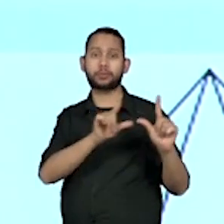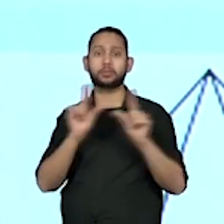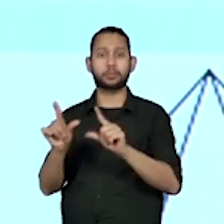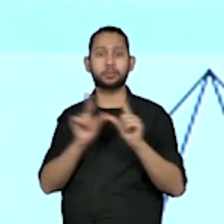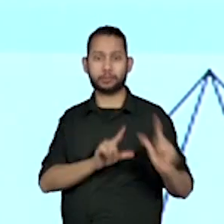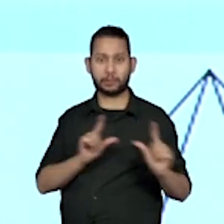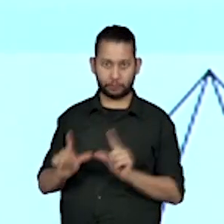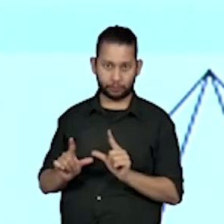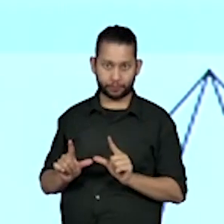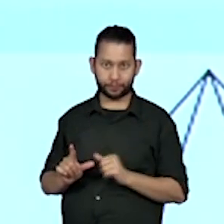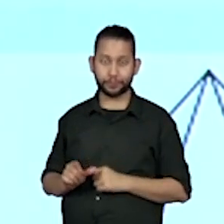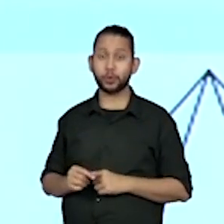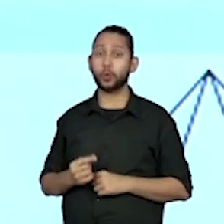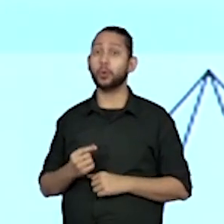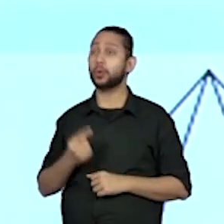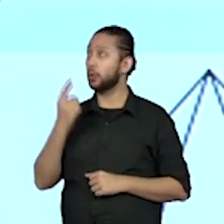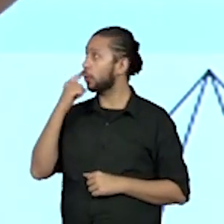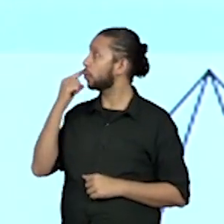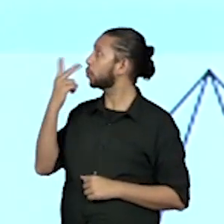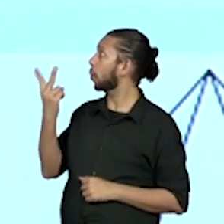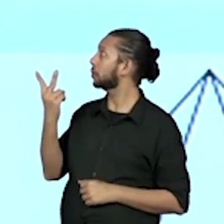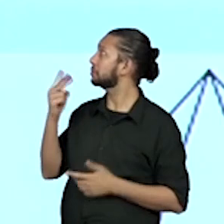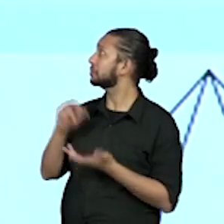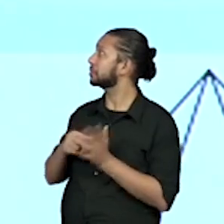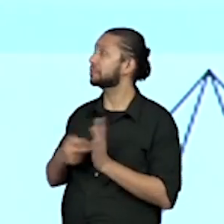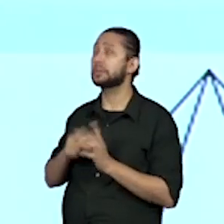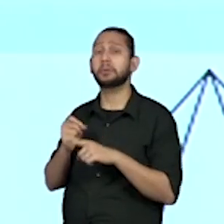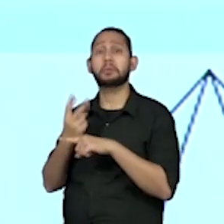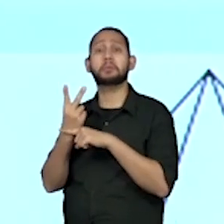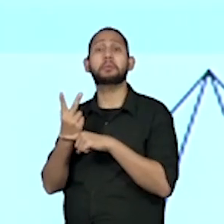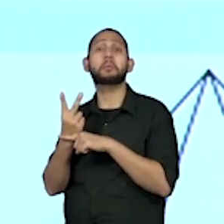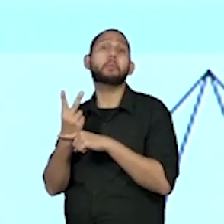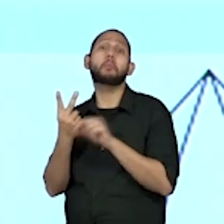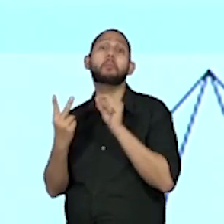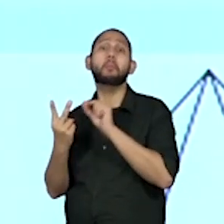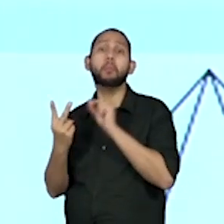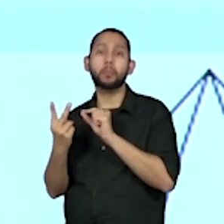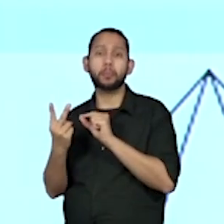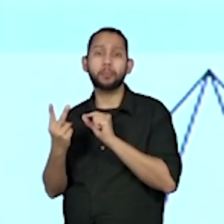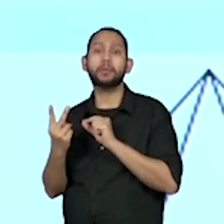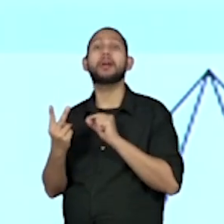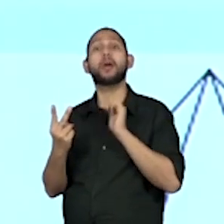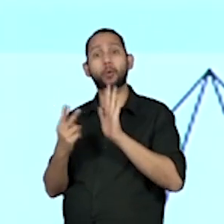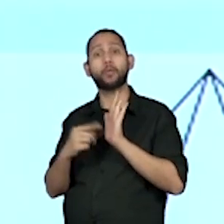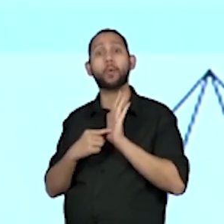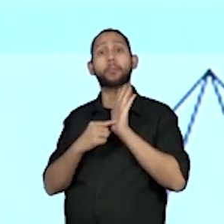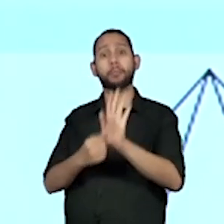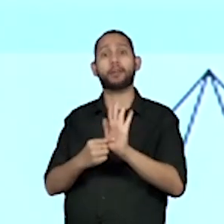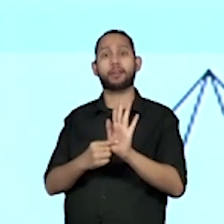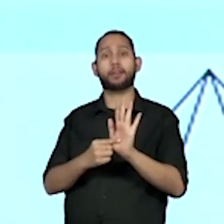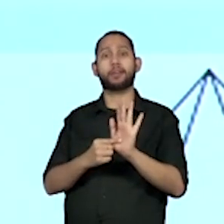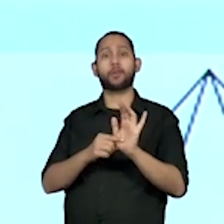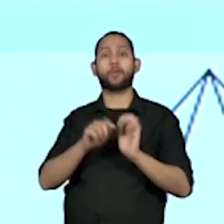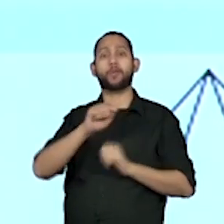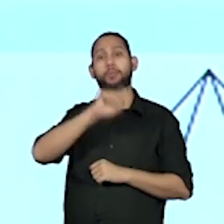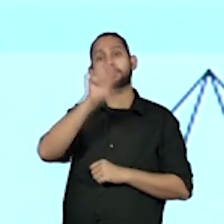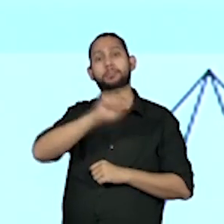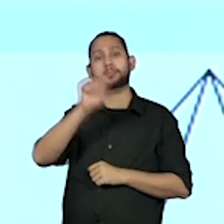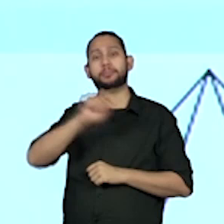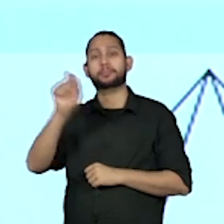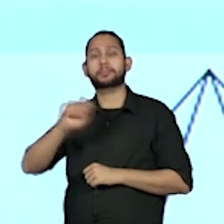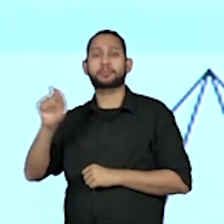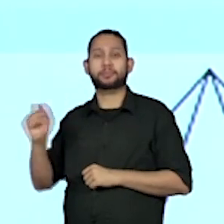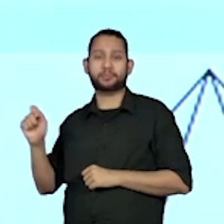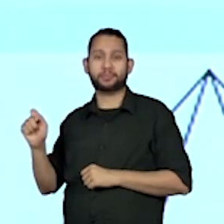partes. E aqui, esse 2 aqui em cima, é a parte que está destacada, ou que eu tenho que destacar,